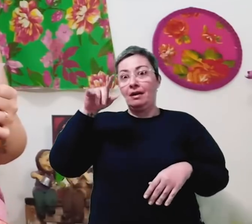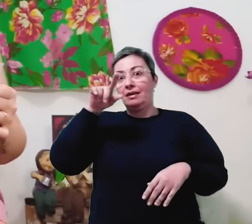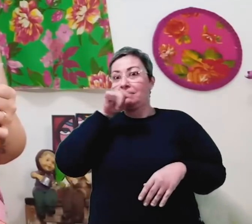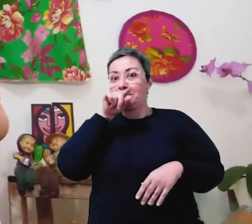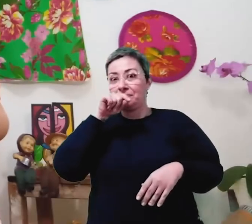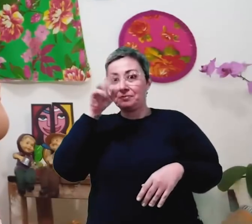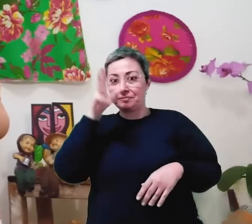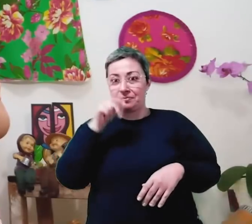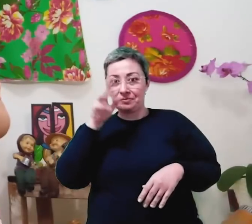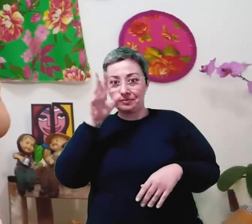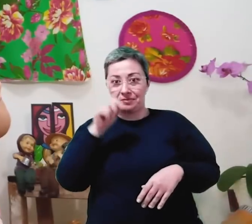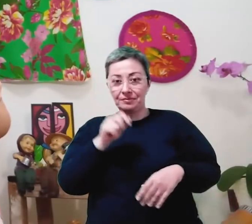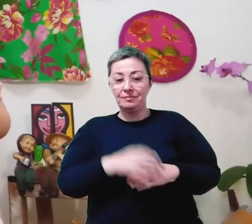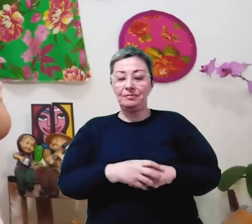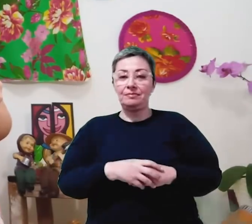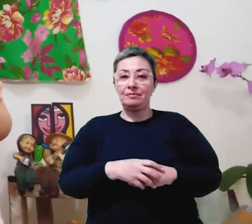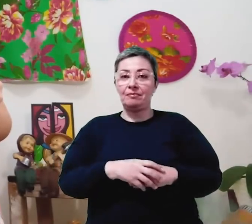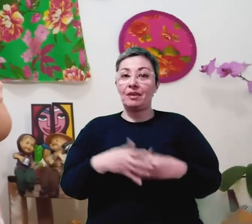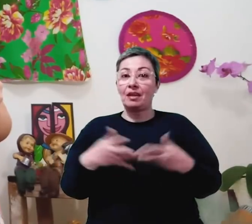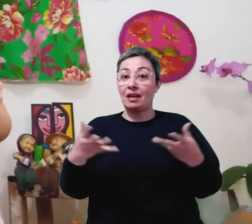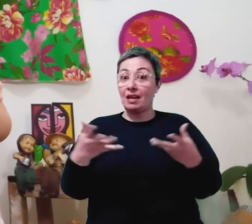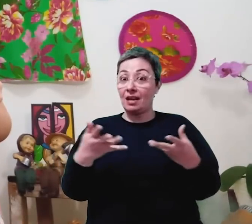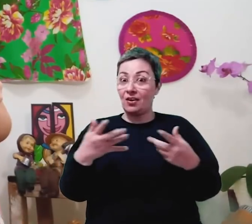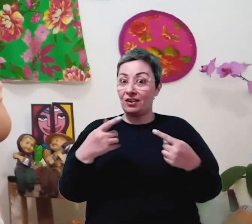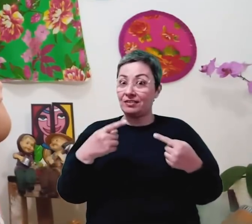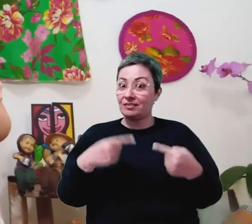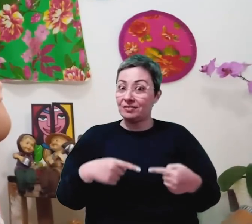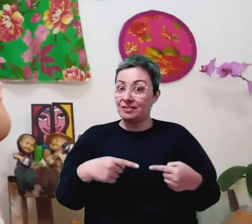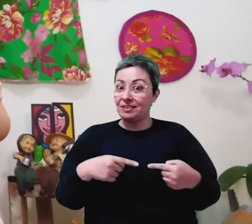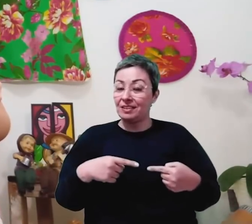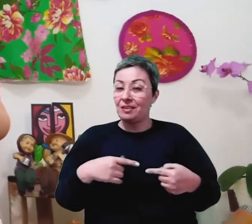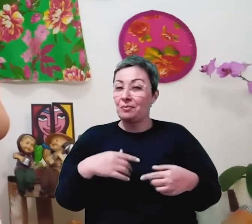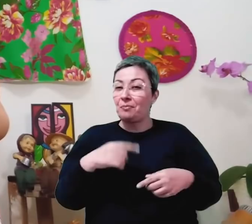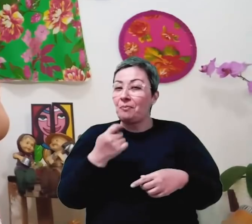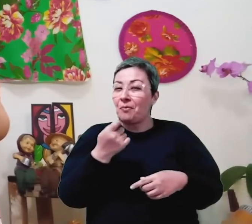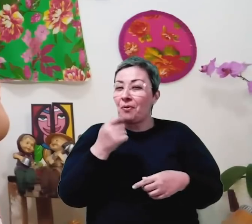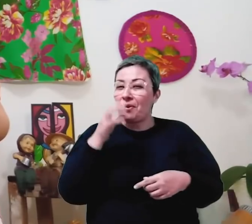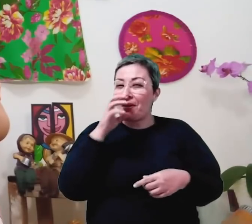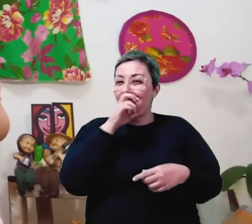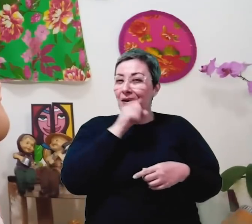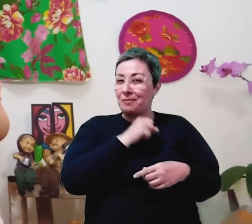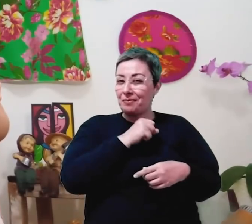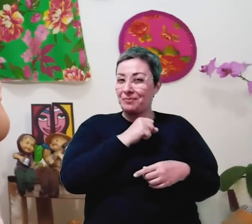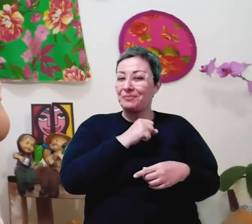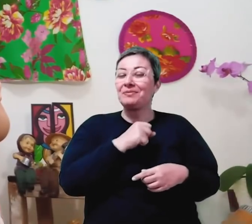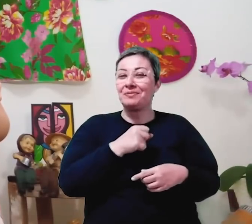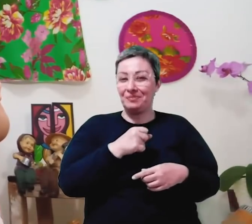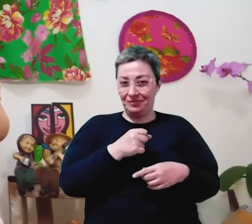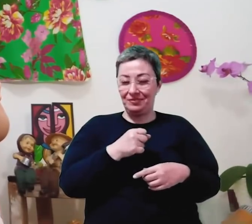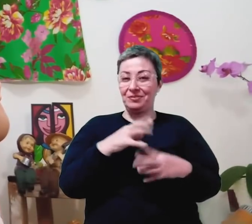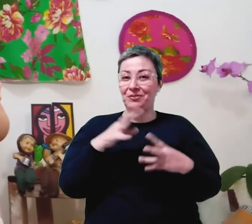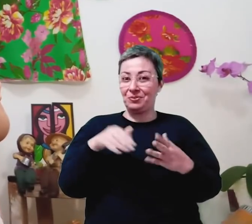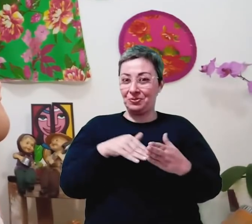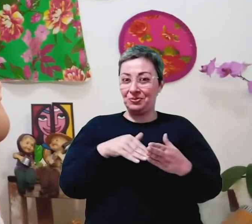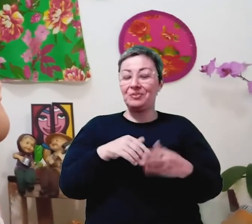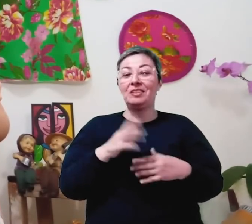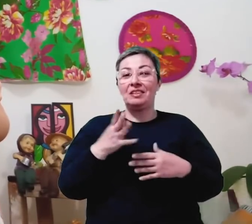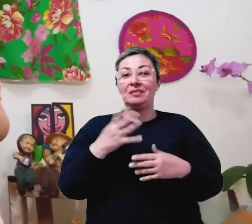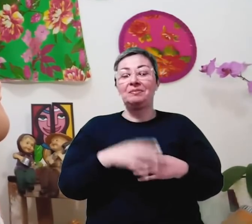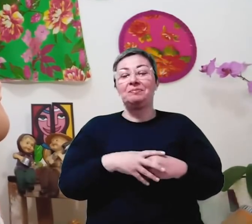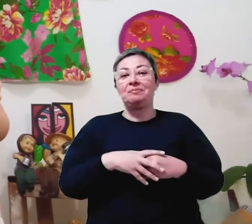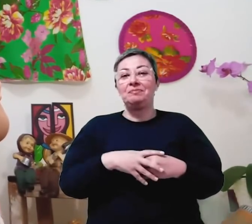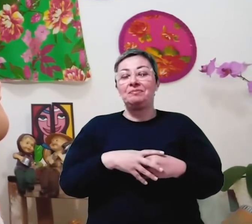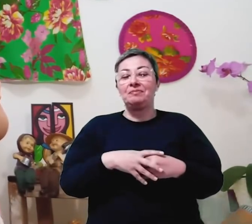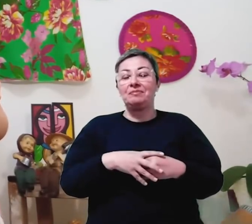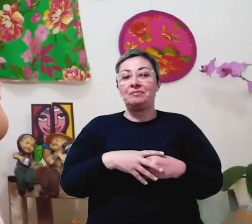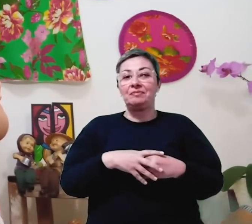pia. Só que agora o desafio é tentar falar um pouquinho mais rapidinho tudo isso. Vamos lá?